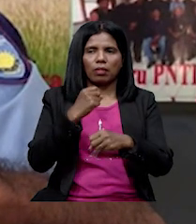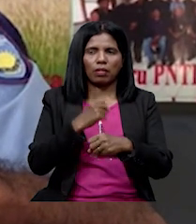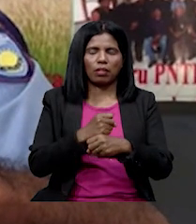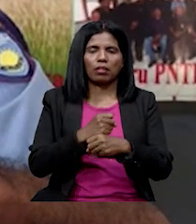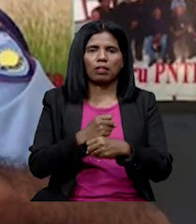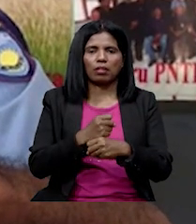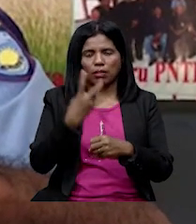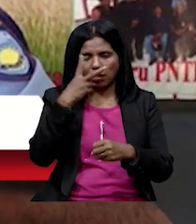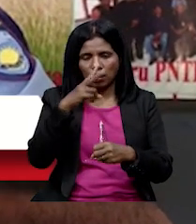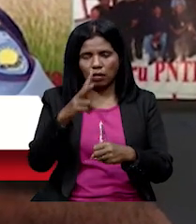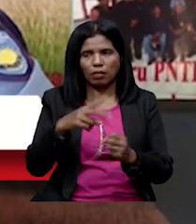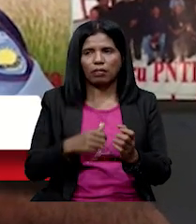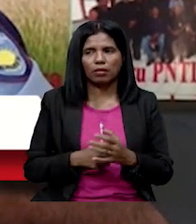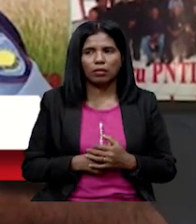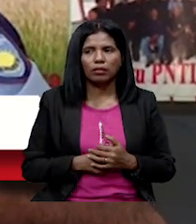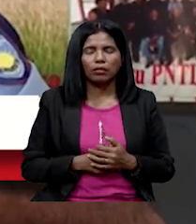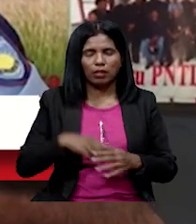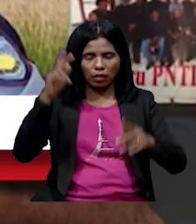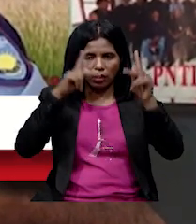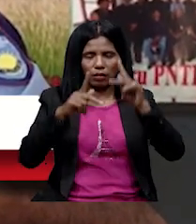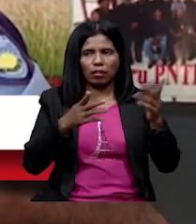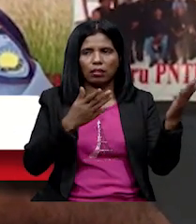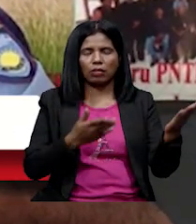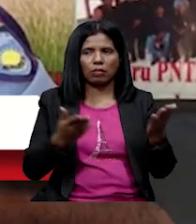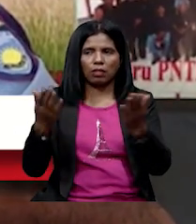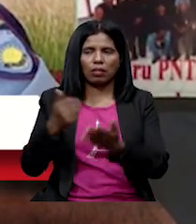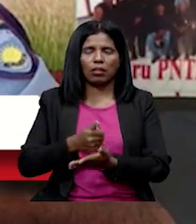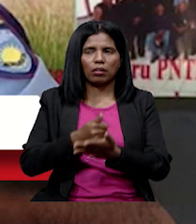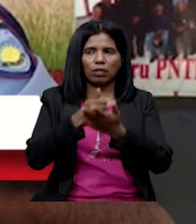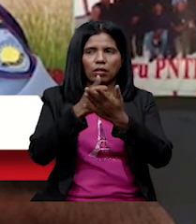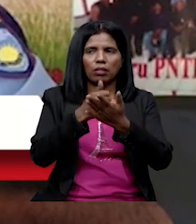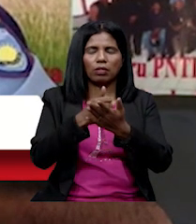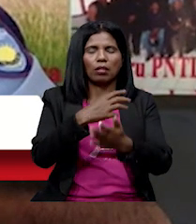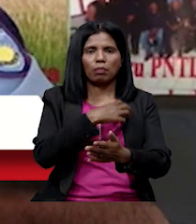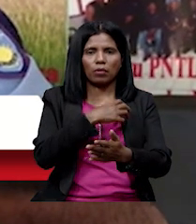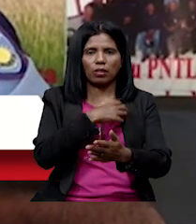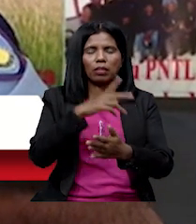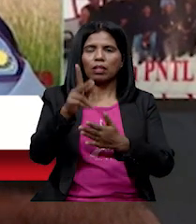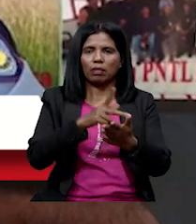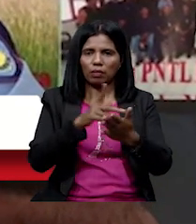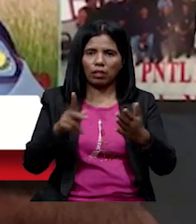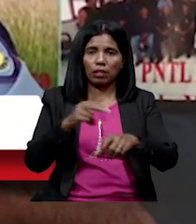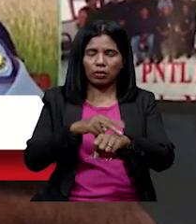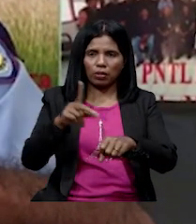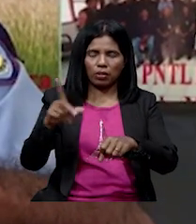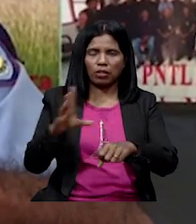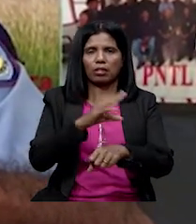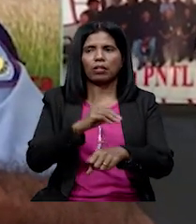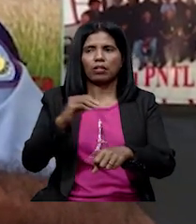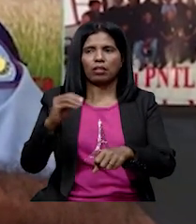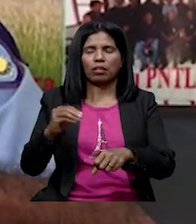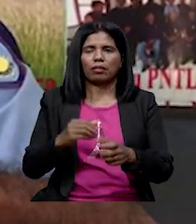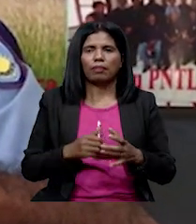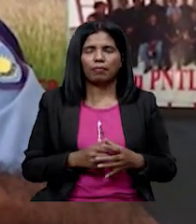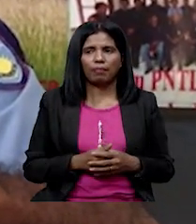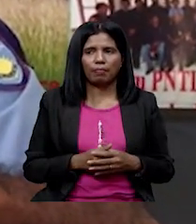autópsia. Caso refere atenderá-se com si parte investigação criminal nacional e parte patrulha